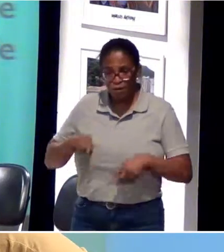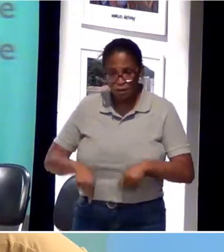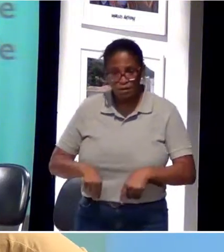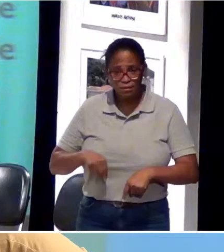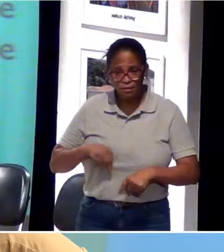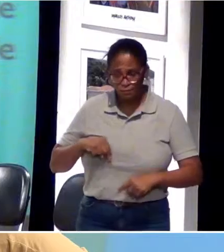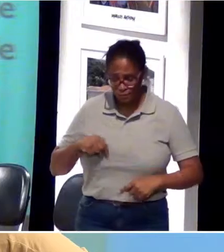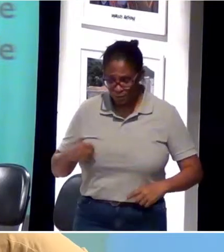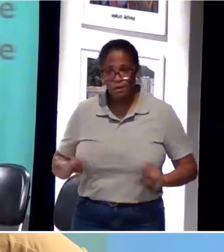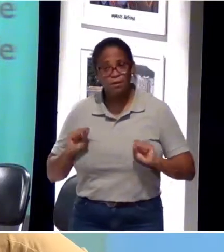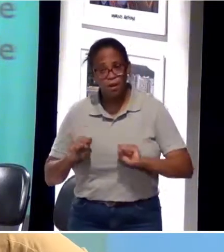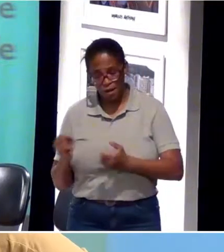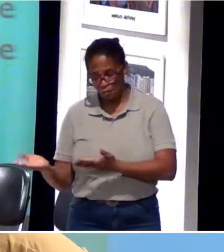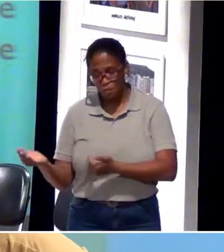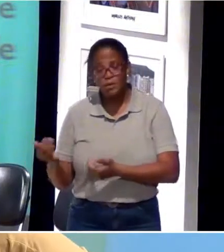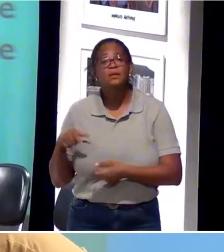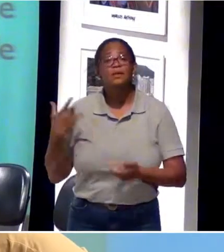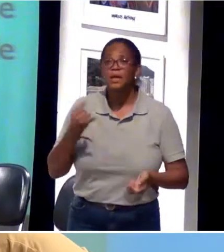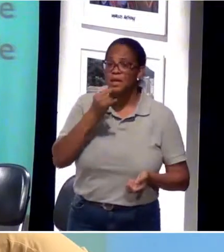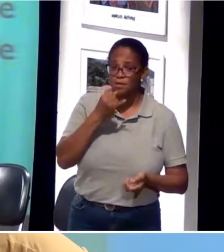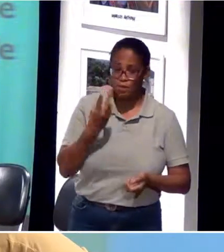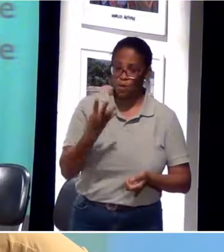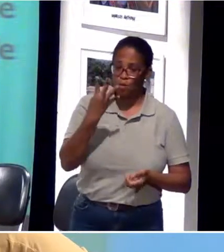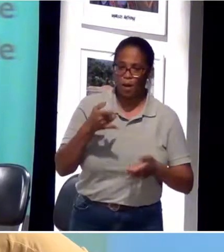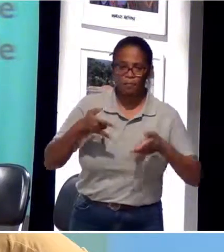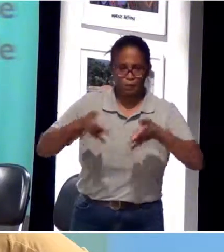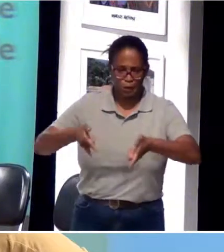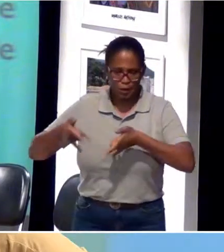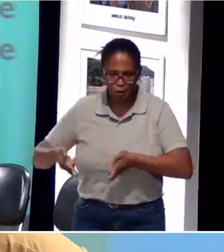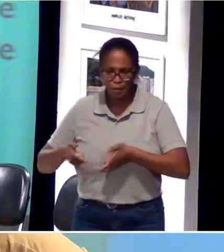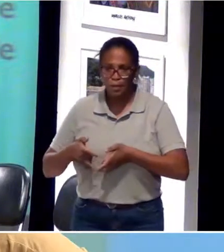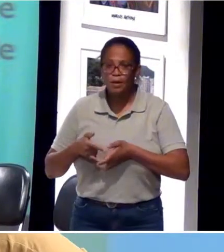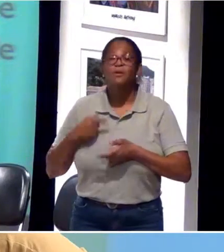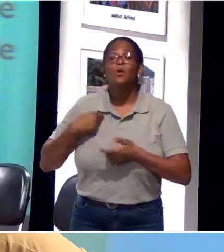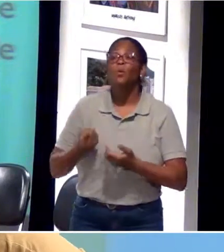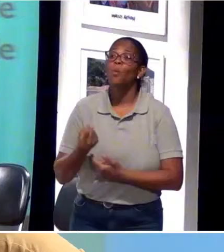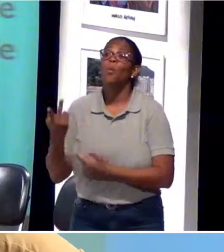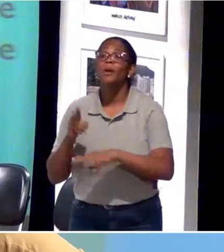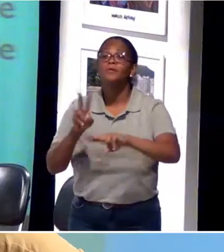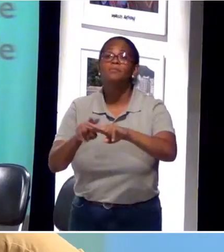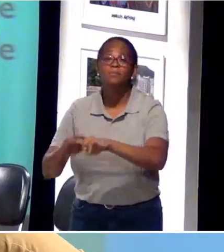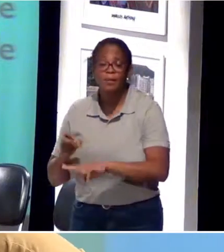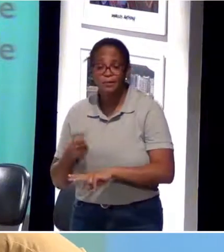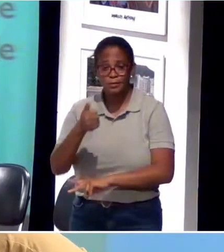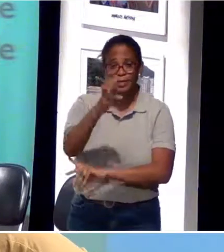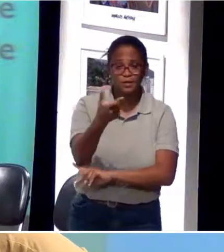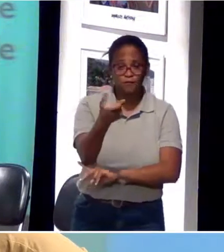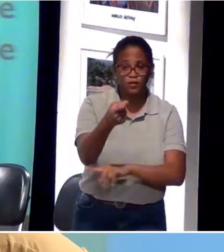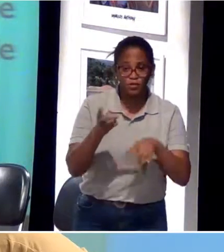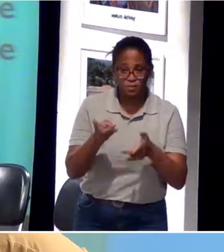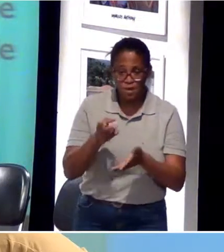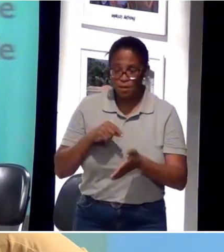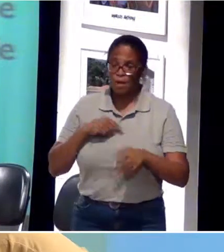uma situação que eles têm 4 camas para dividir por 15, 20 meninos que estão comendo ali dentro, com